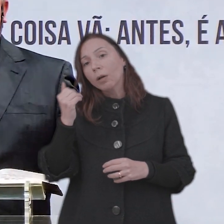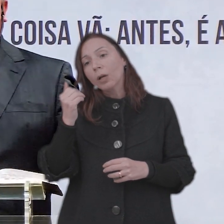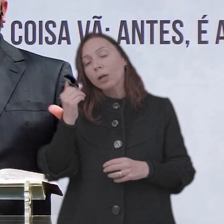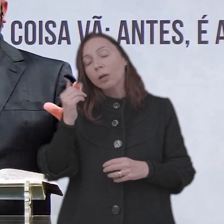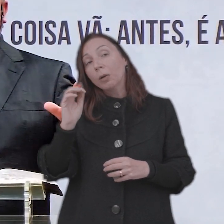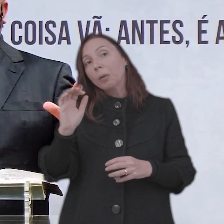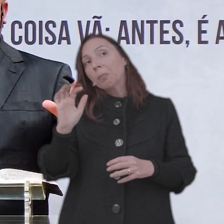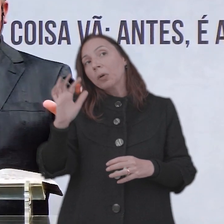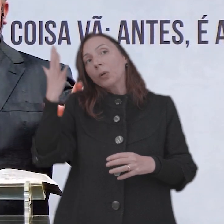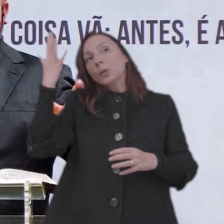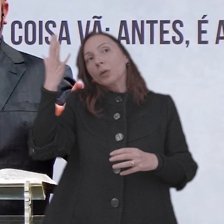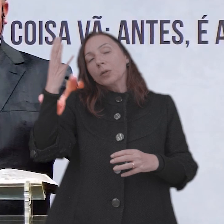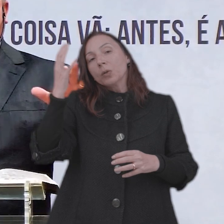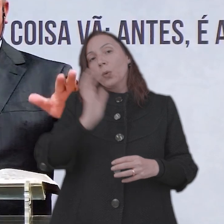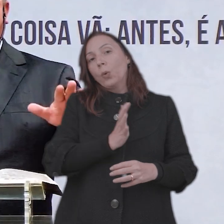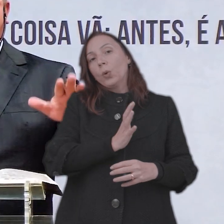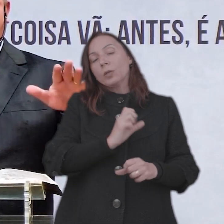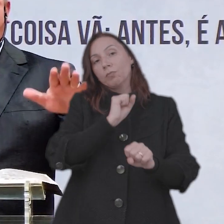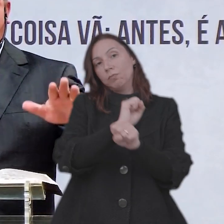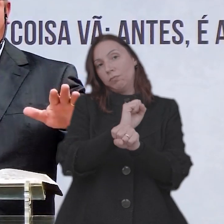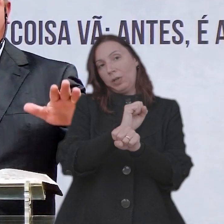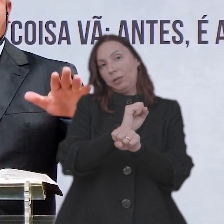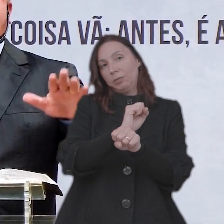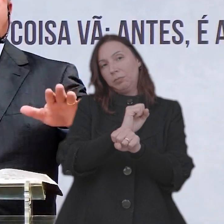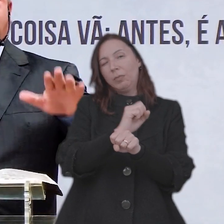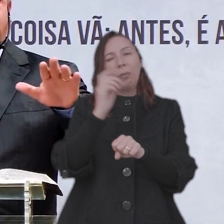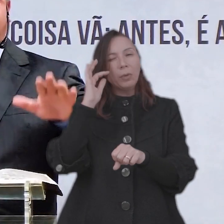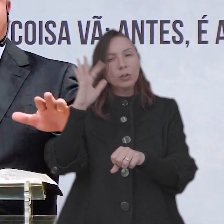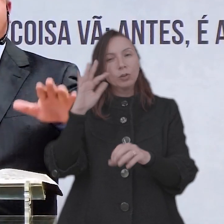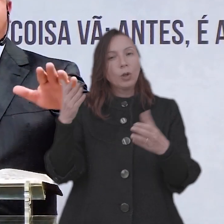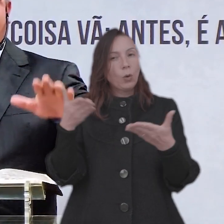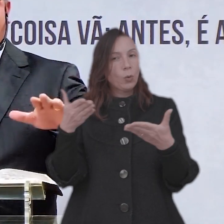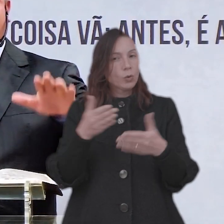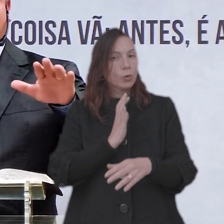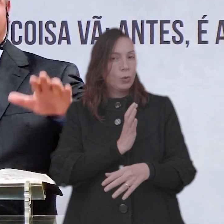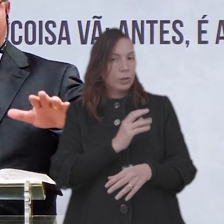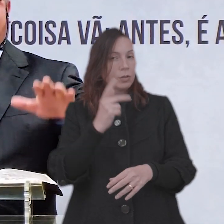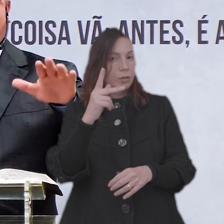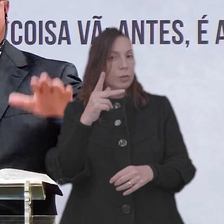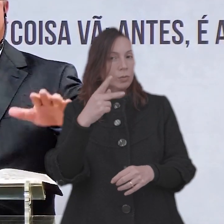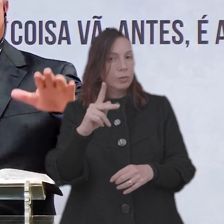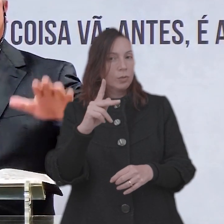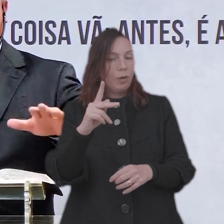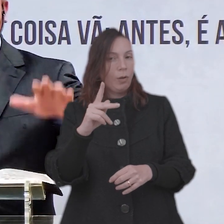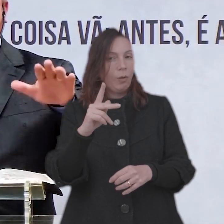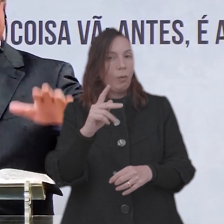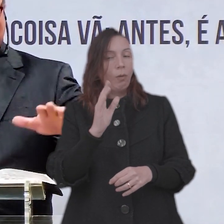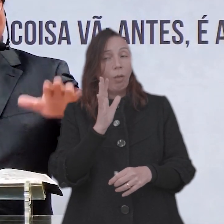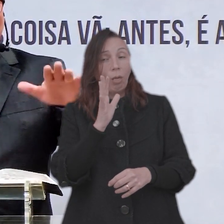Vamos pensar que hoje seu coração está pulsando devagarinho. Você está pressãozinha baixa aí.